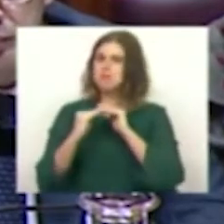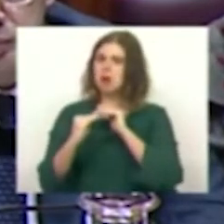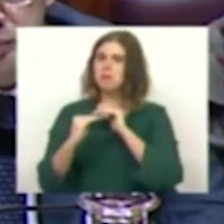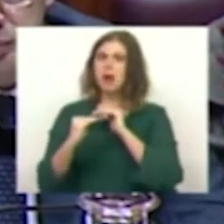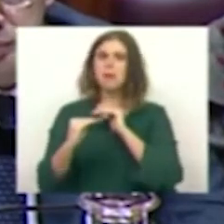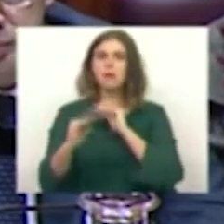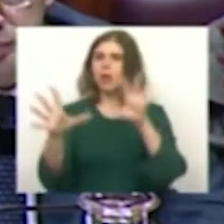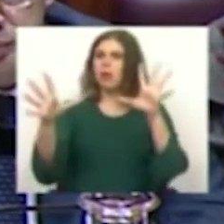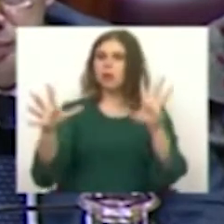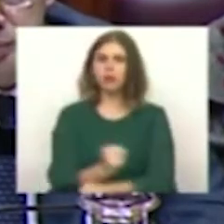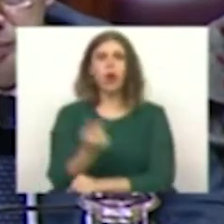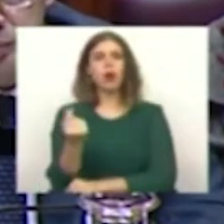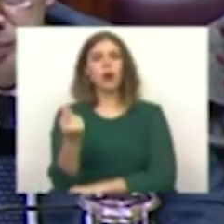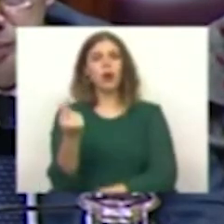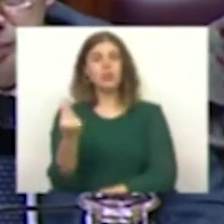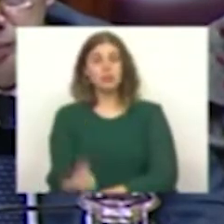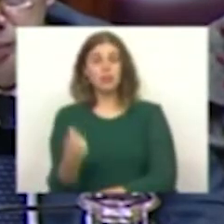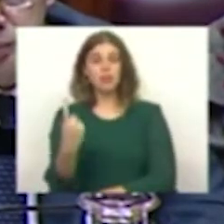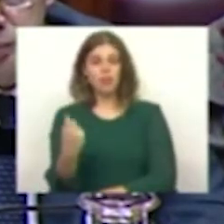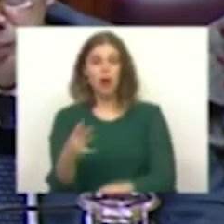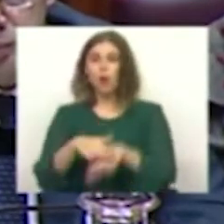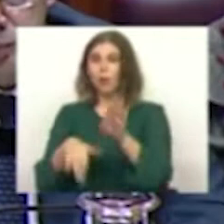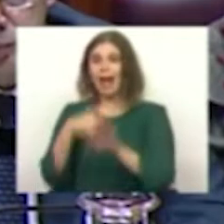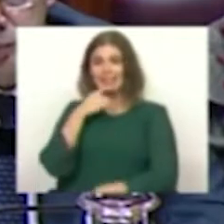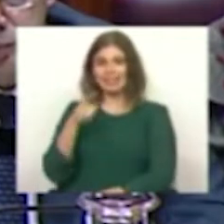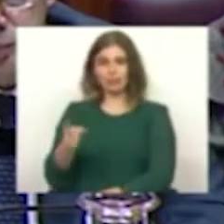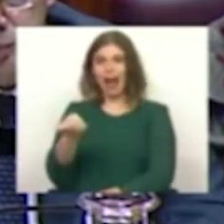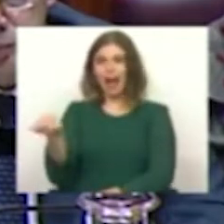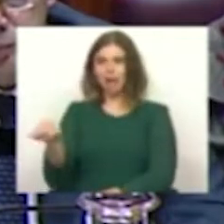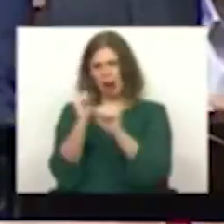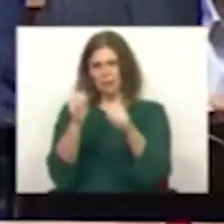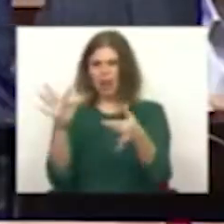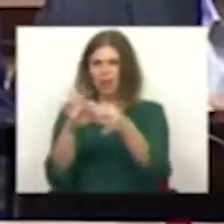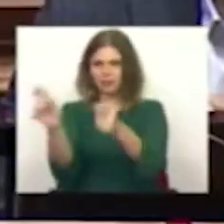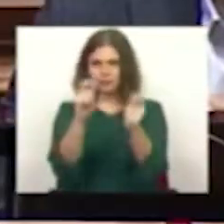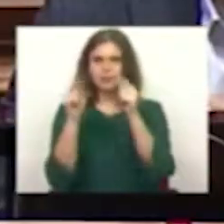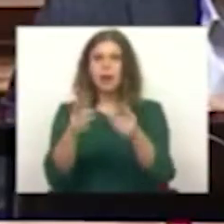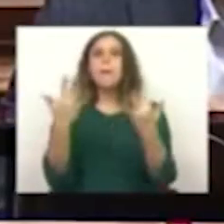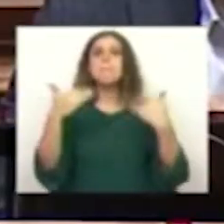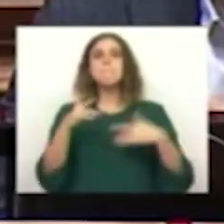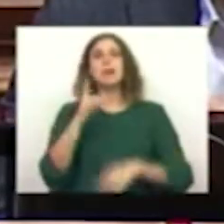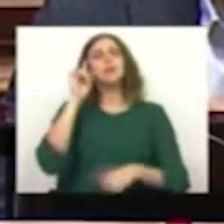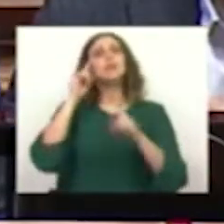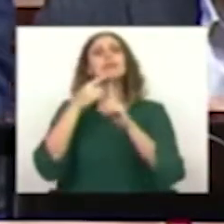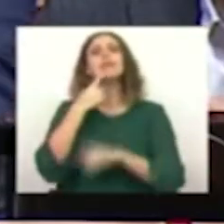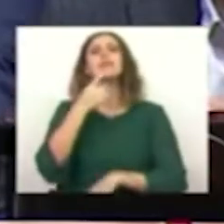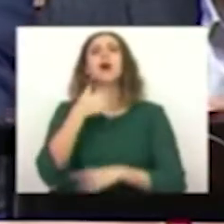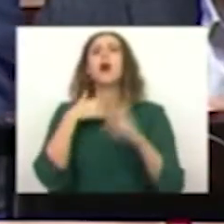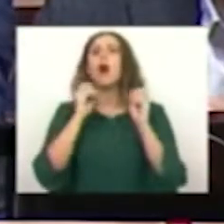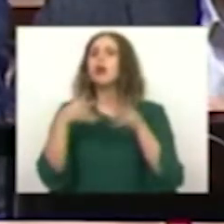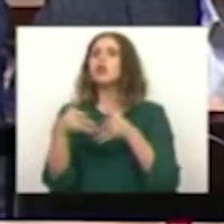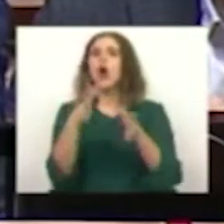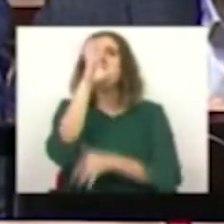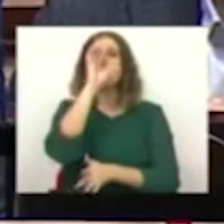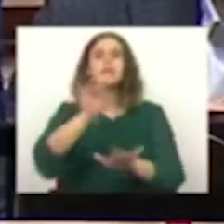sustentadamente a eliminação dessa suborçamentação, porque com suborçamentação nunca haverá boa gestão. Mas cabe aqui perguntar sobre qual é a estratégia